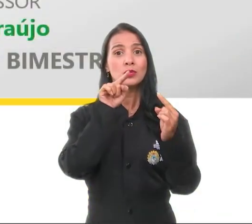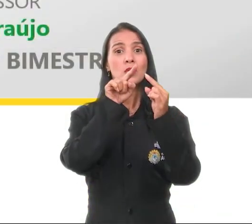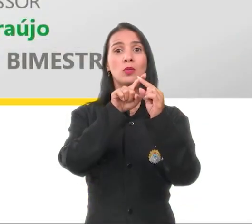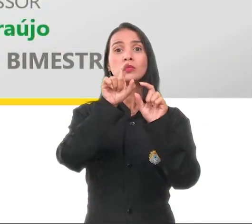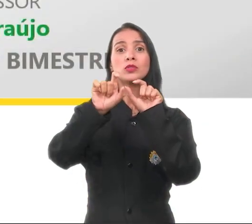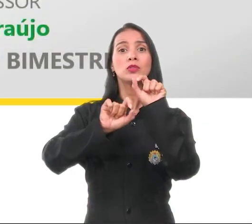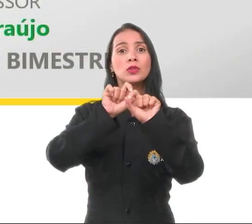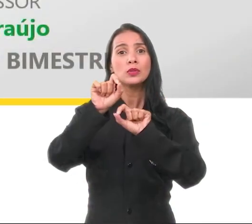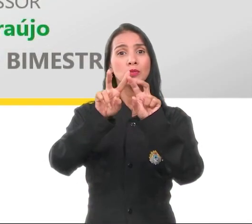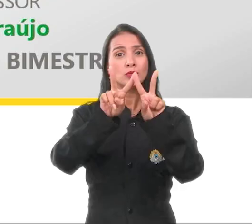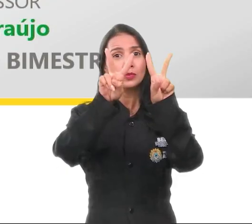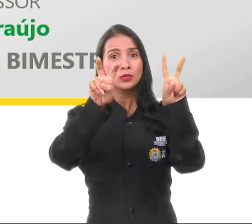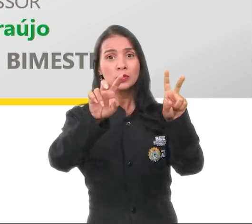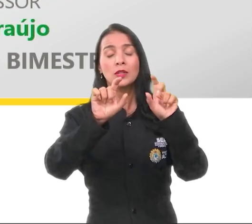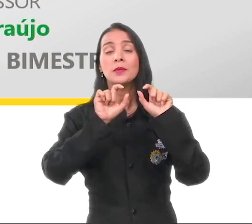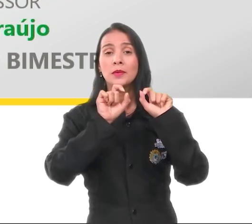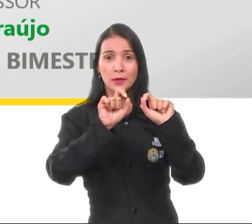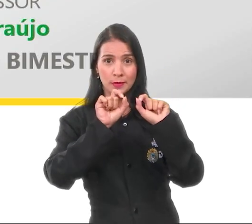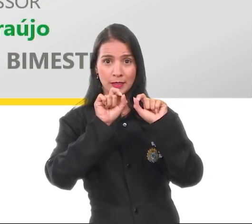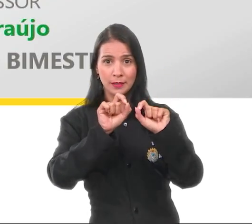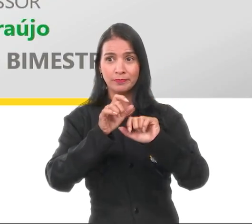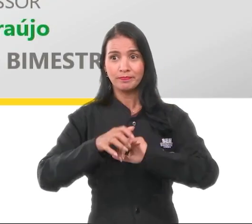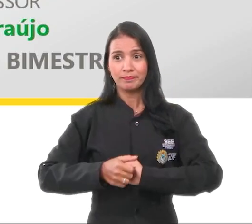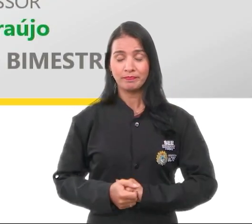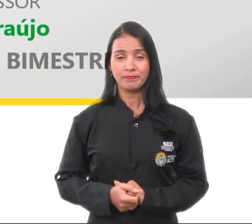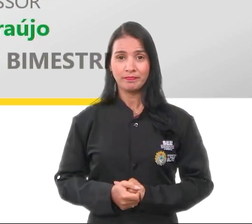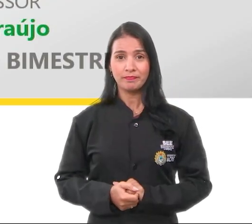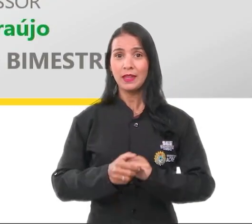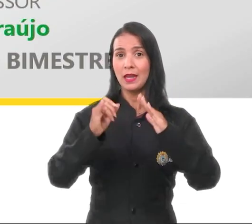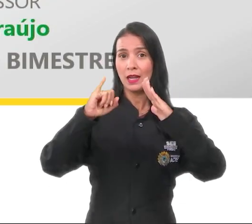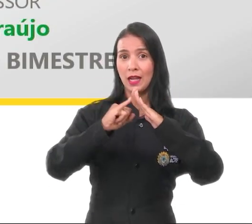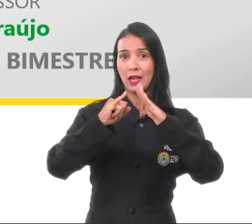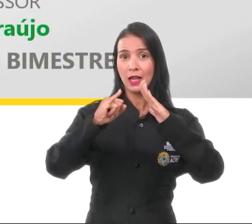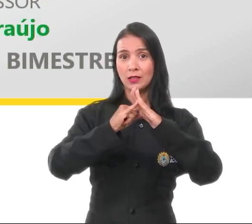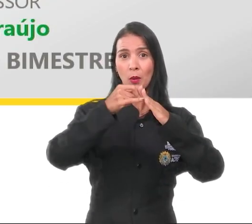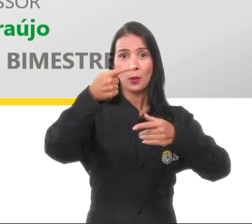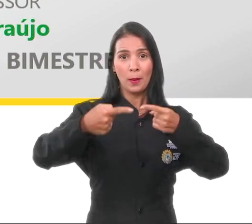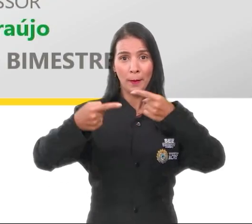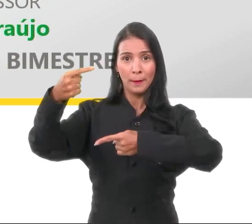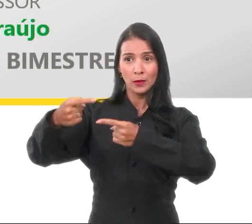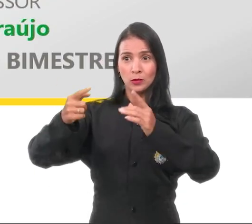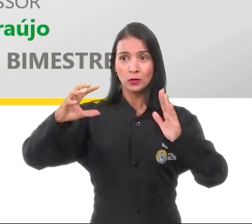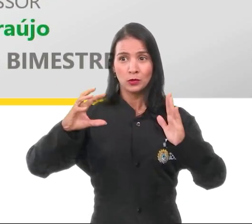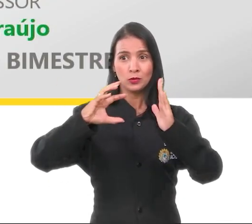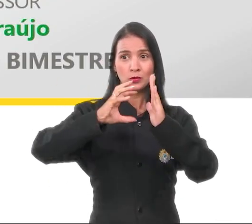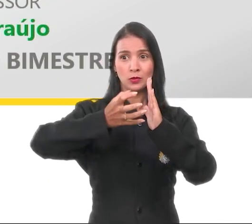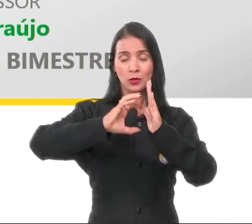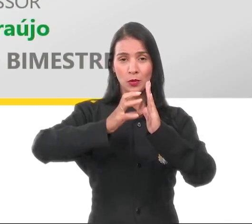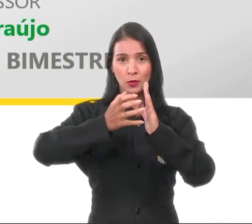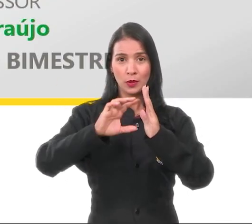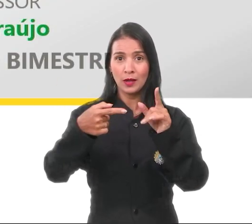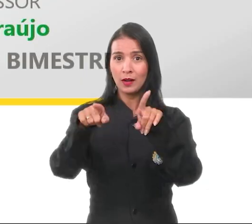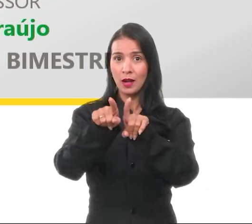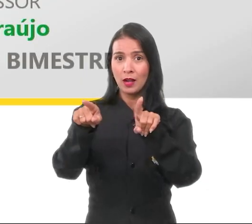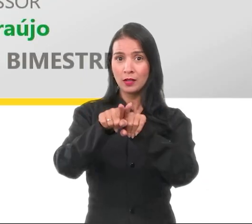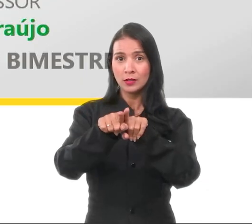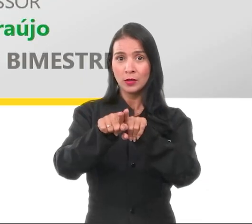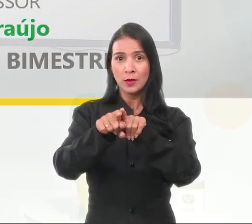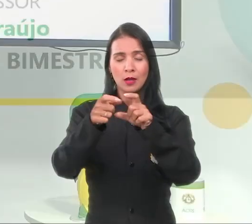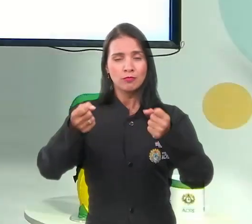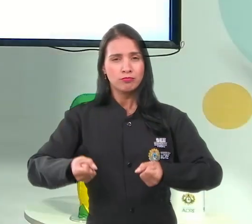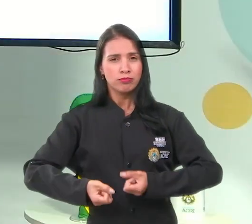da nossa videoaula de hoje é as instituições político-partidárias e manifestação